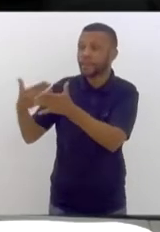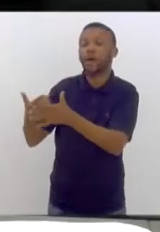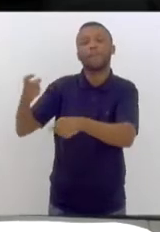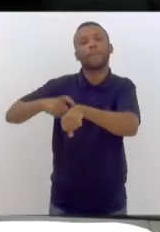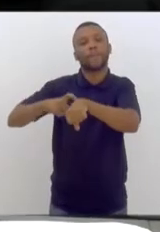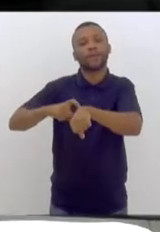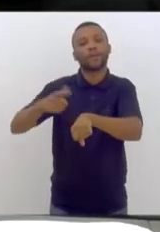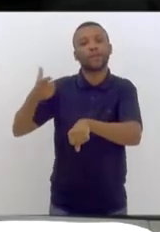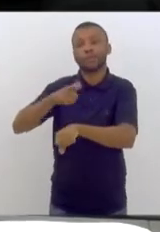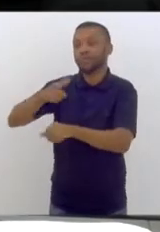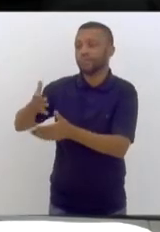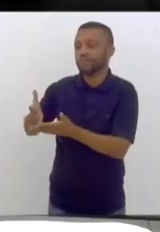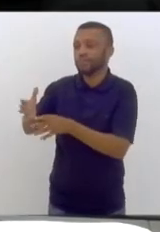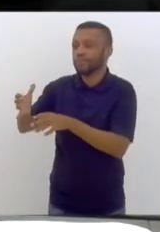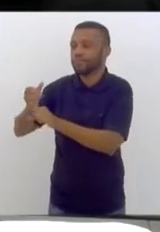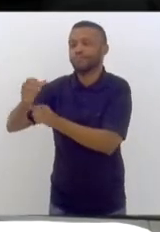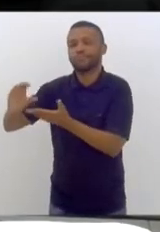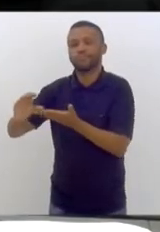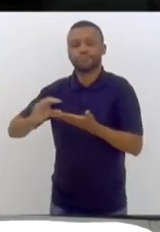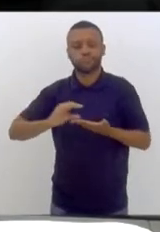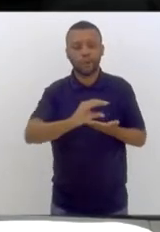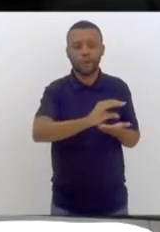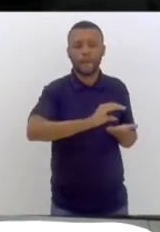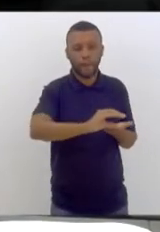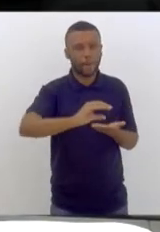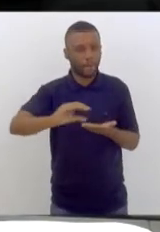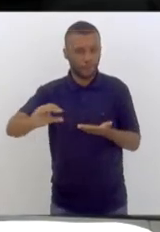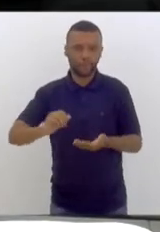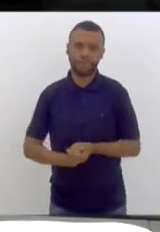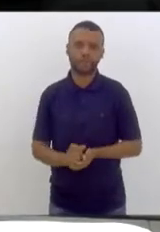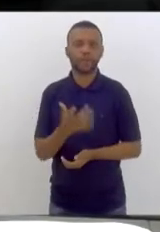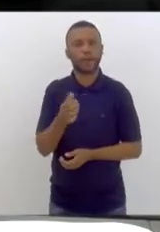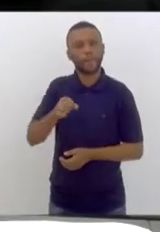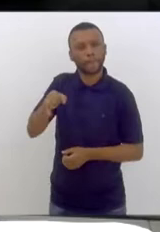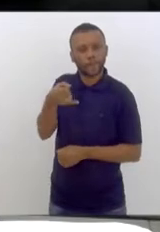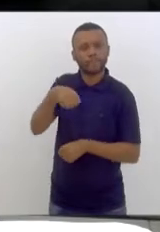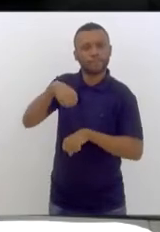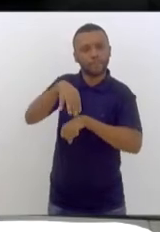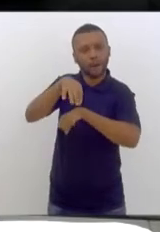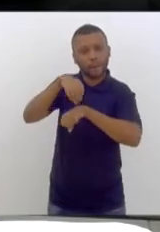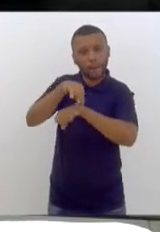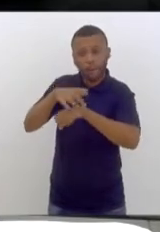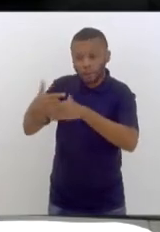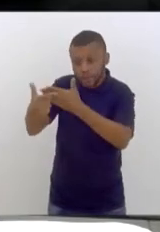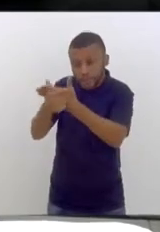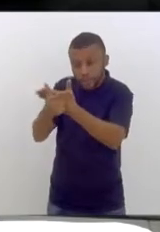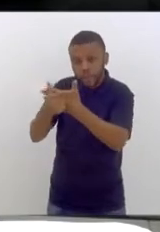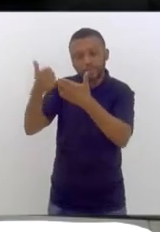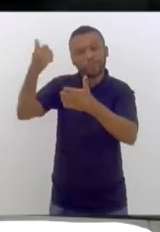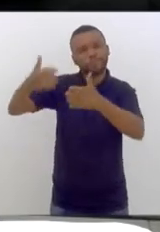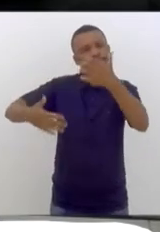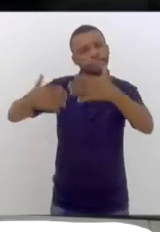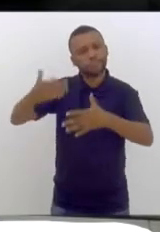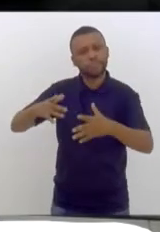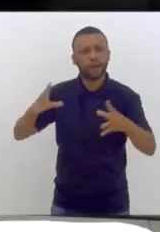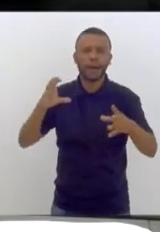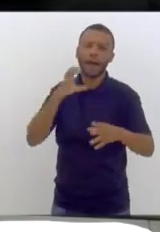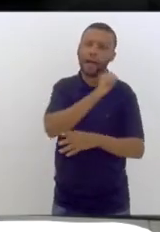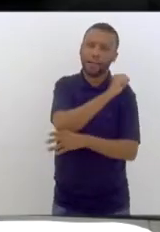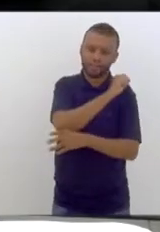Eu vou fazer uma exposição bastante rápida aqui desse papel, embora a maioria dos presentes